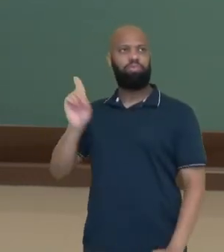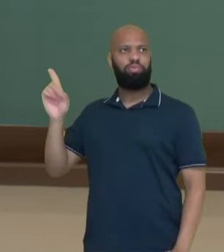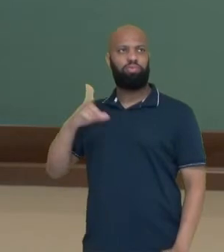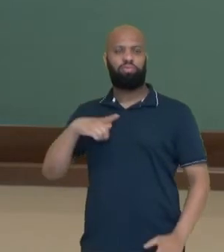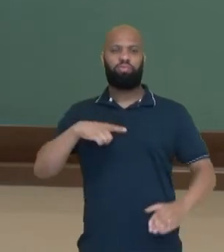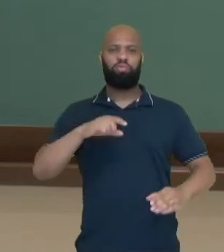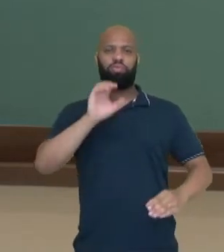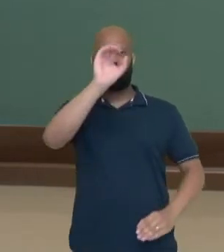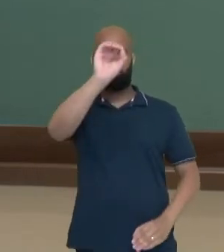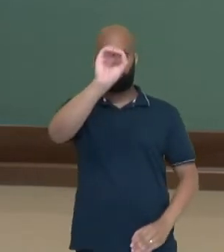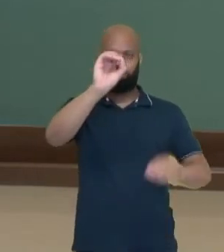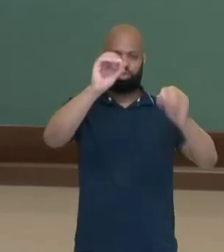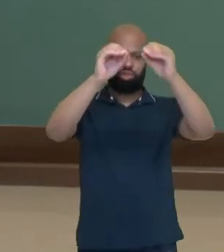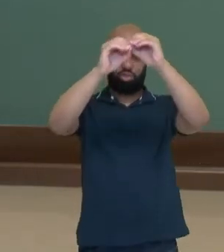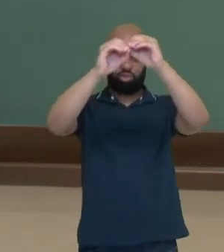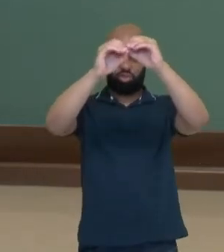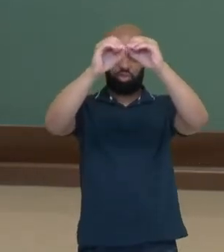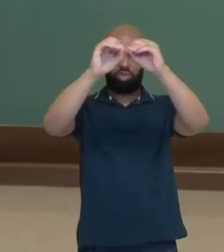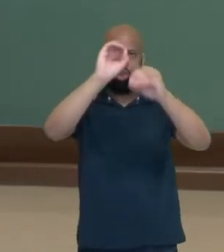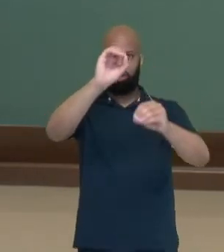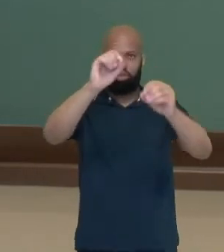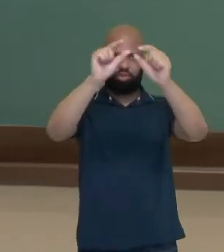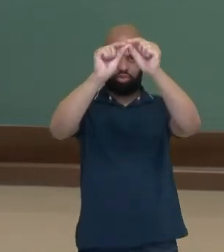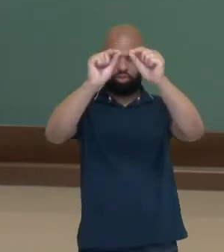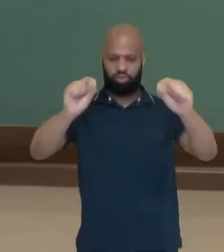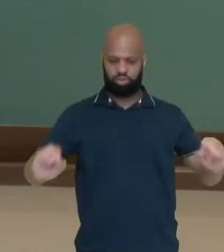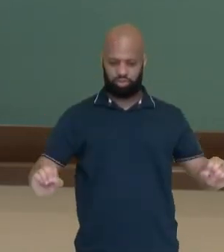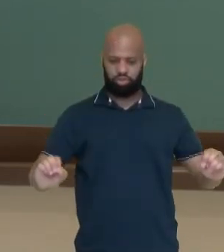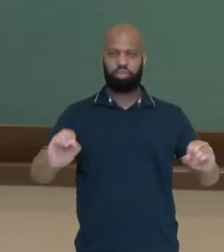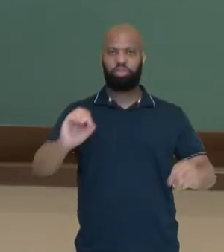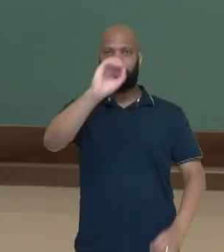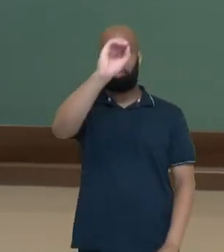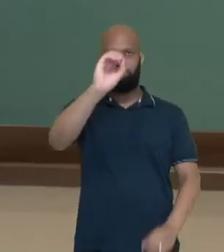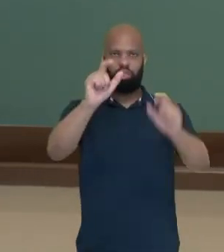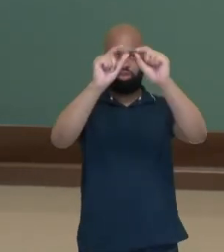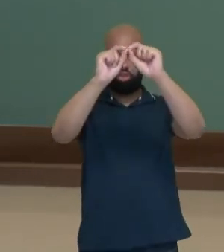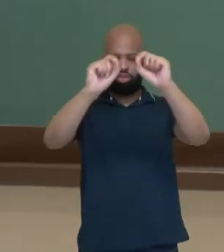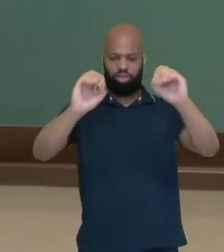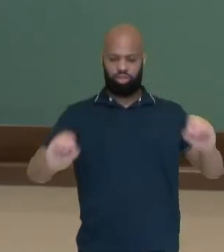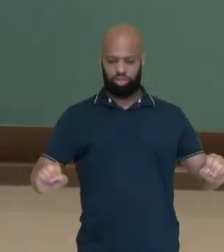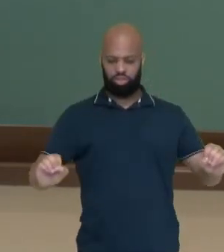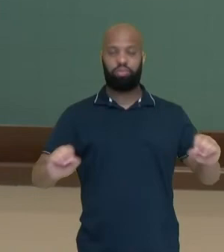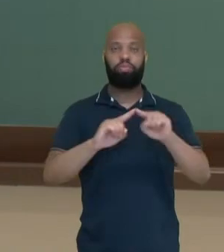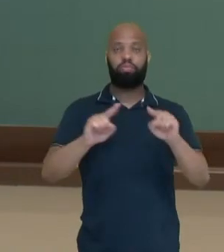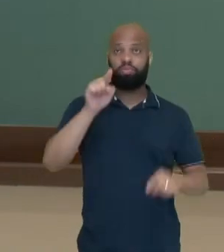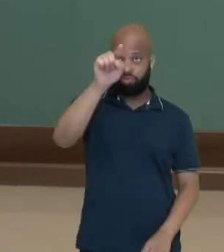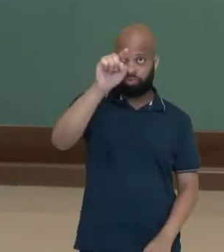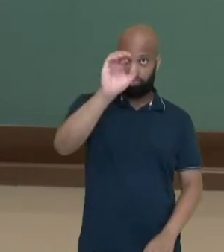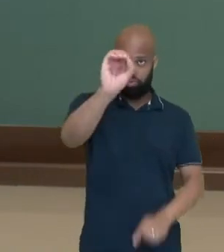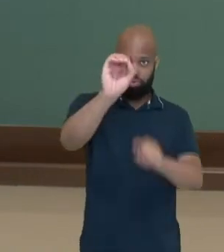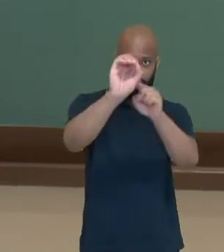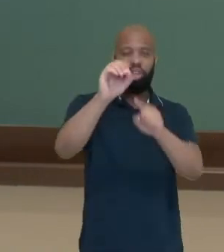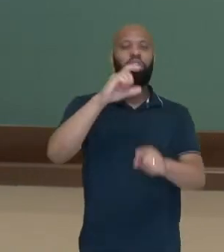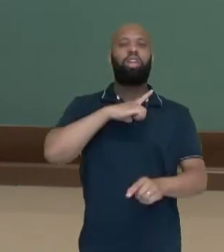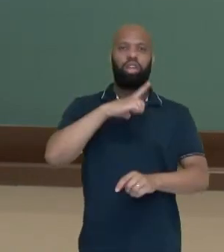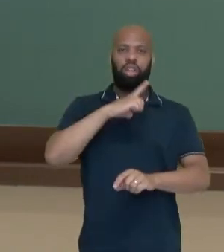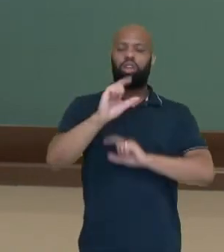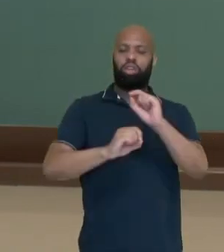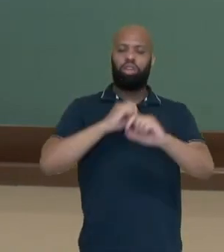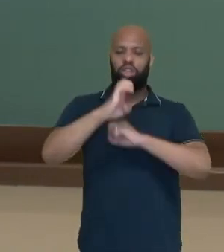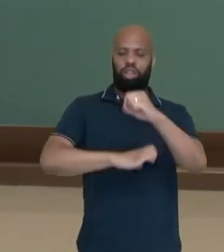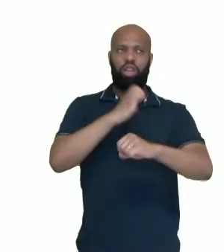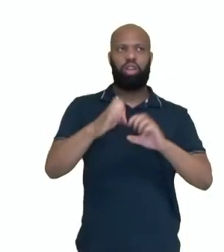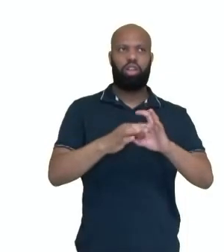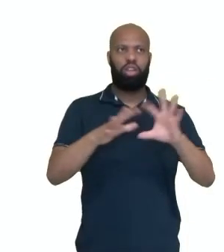tem 3 átomos, mas o átomo central apresenta elétrons livres. Então, é o átomo central que tem elétrons